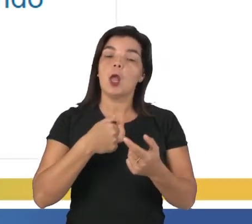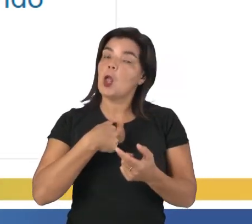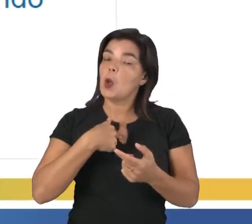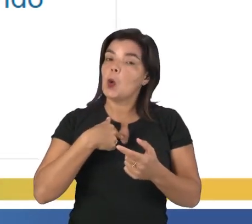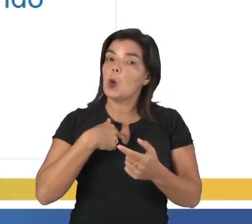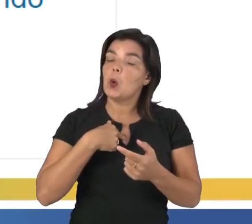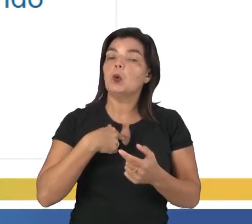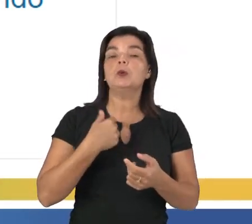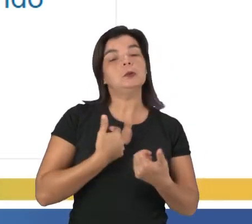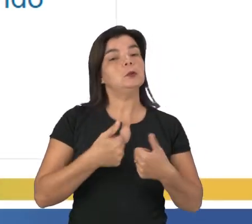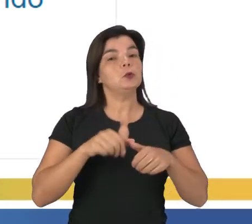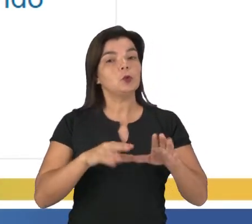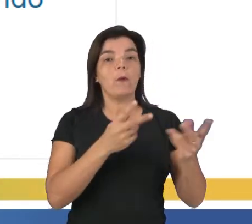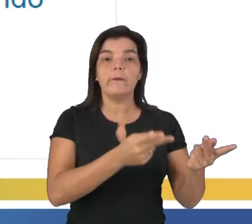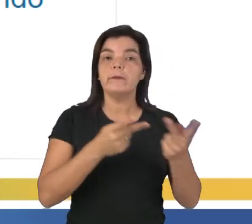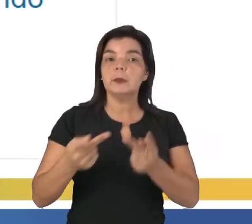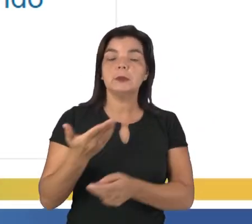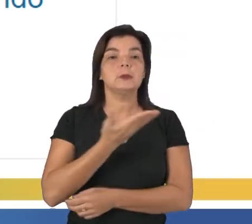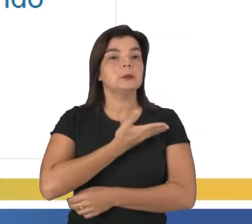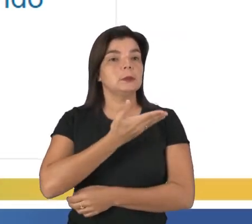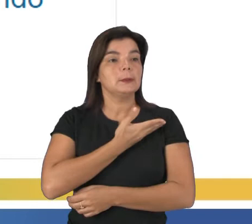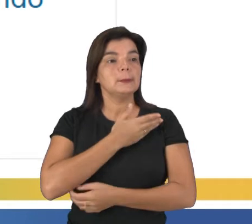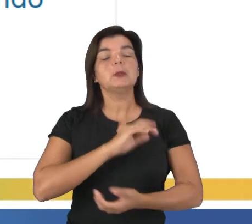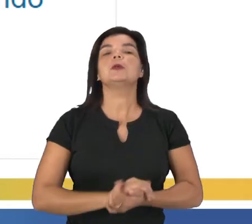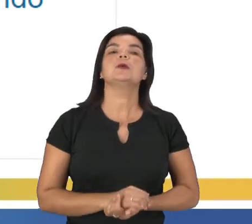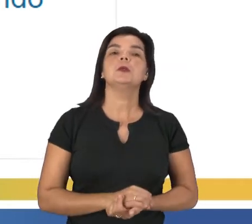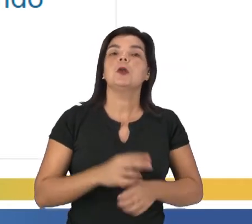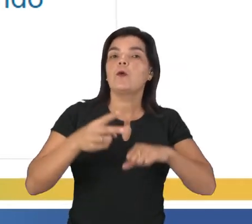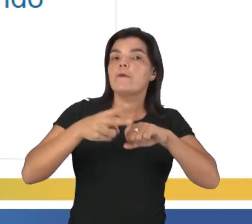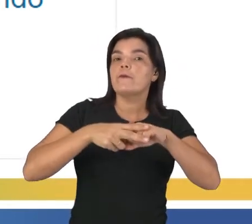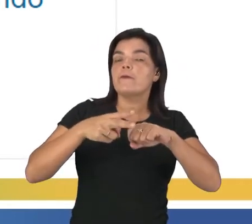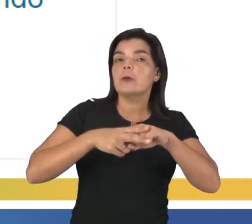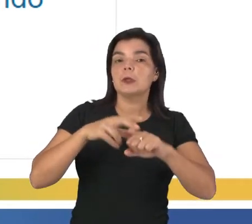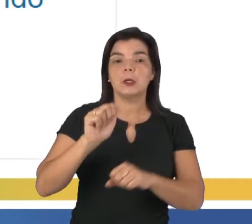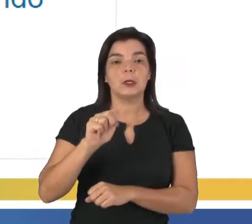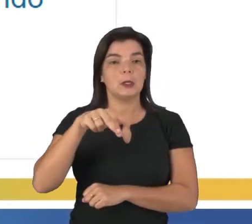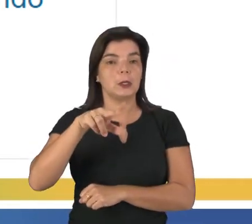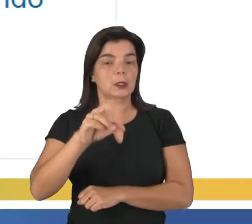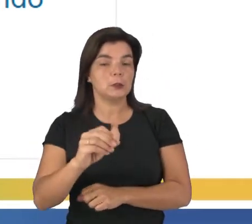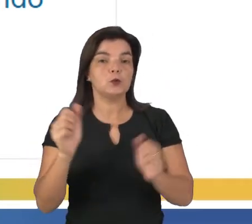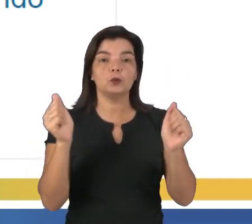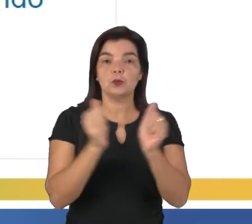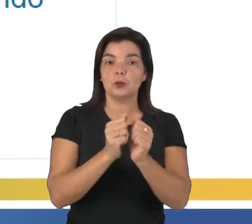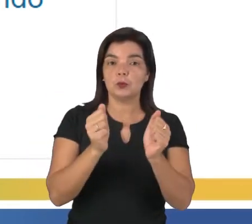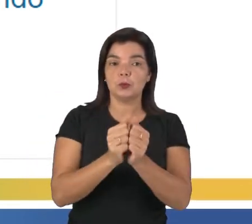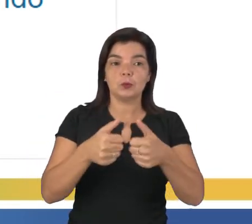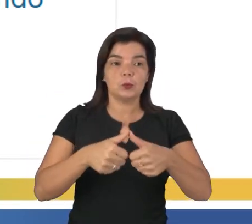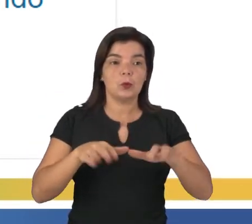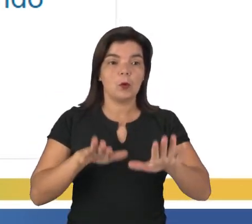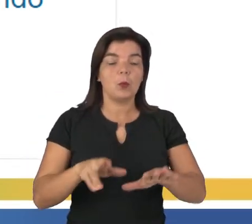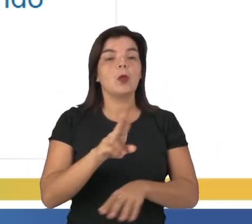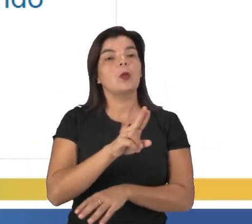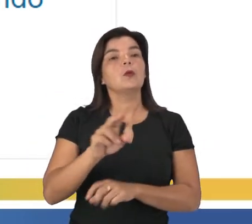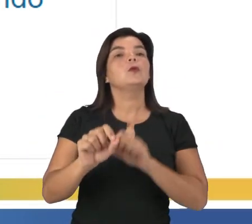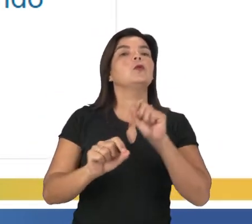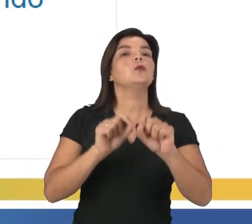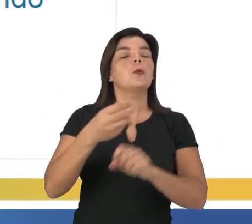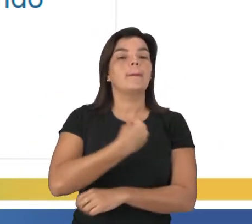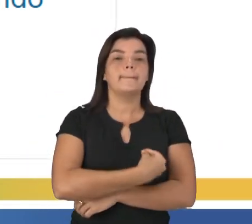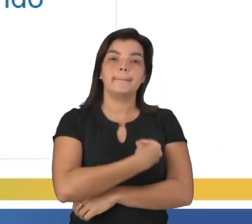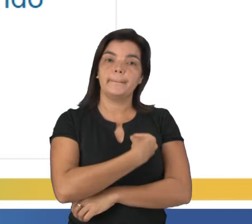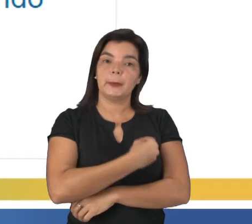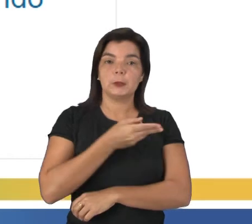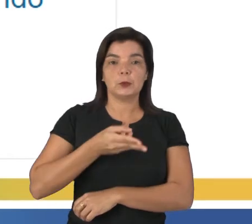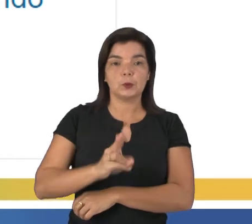visitando a meus amigos, né? Então, esses verbos terminados em ando, junto com o verbo estar, eu chamo isso aqui de